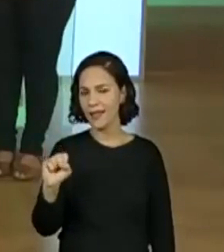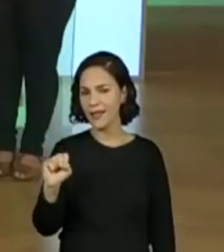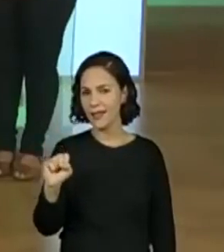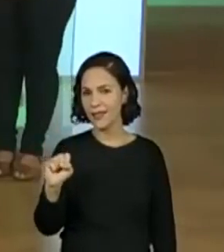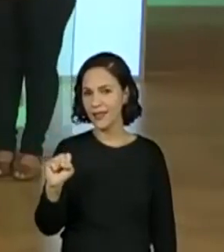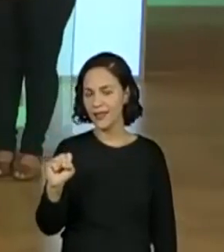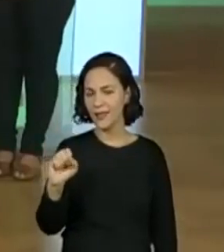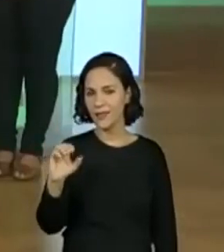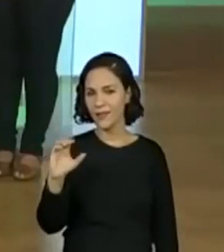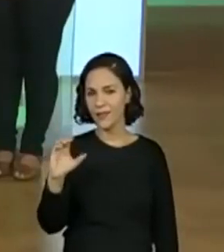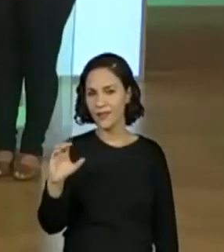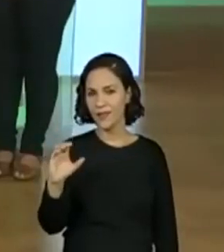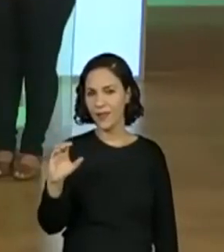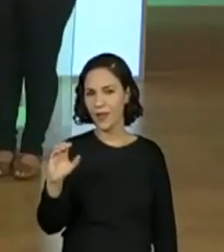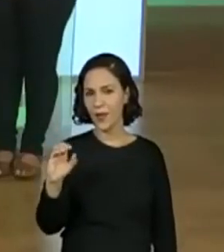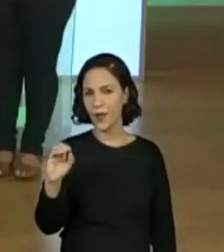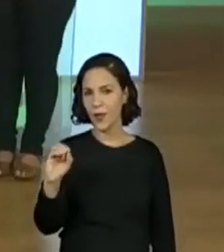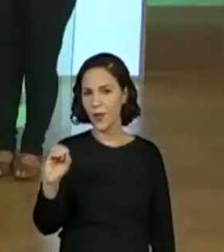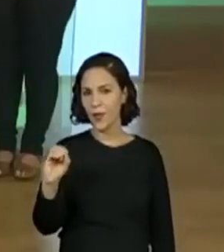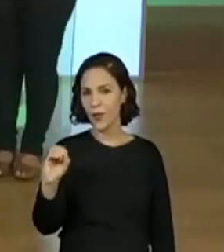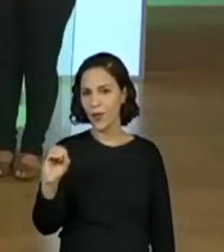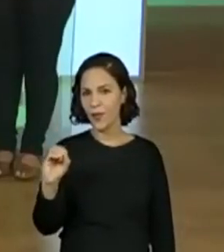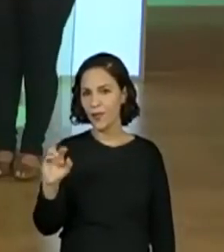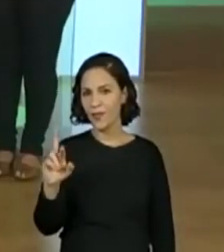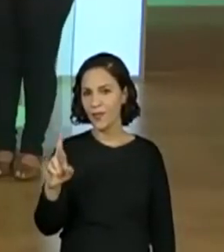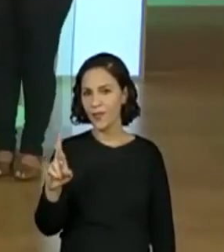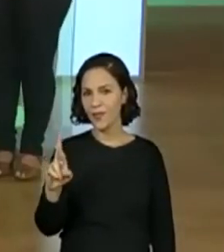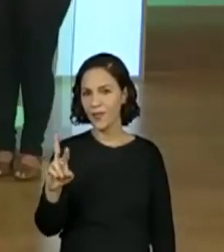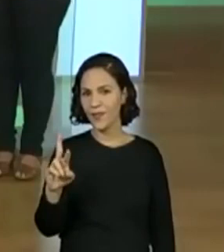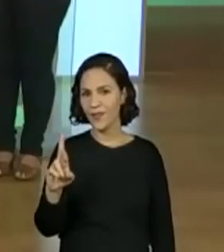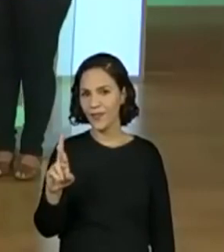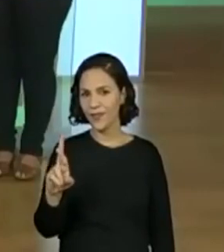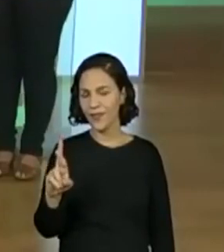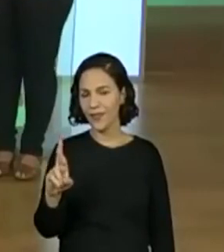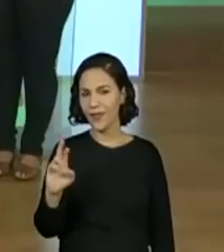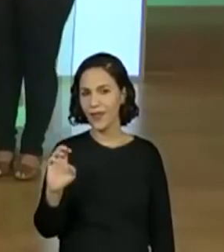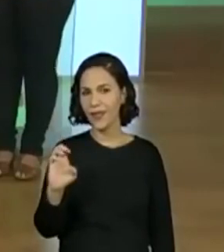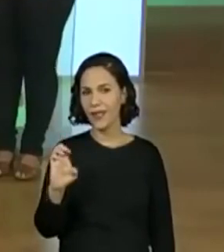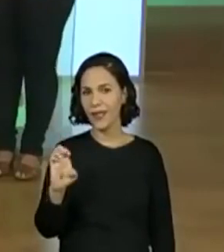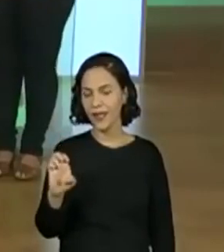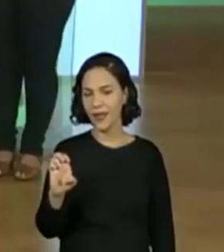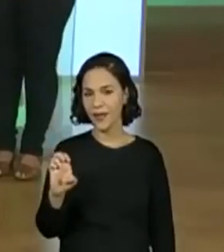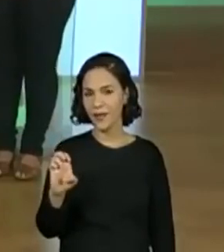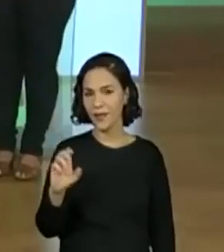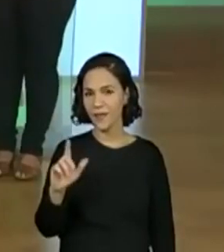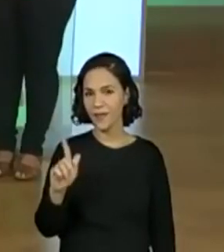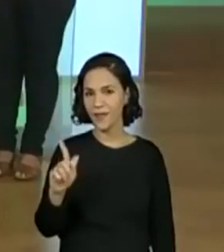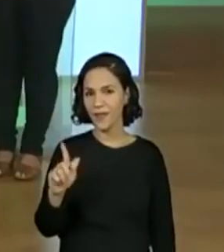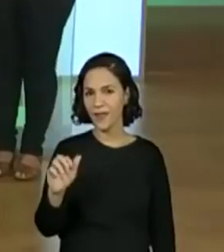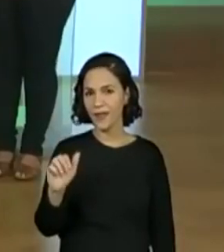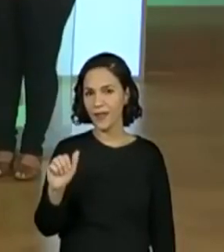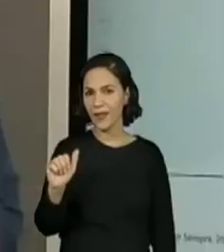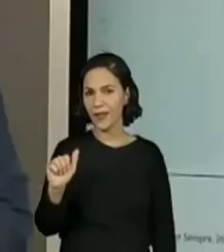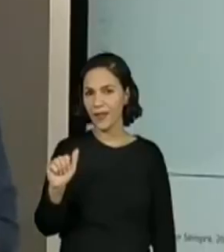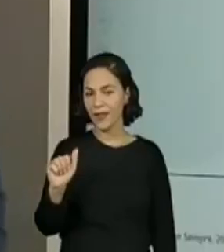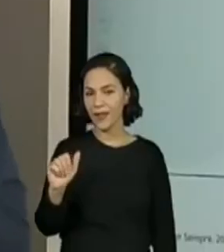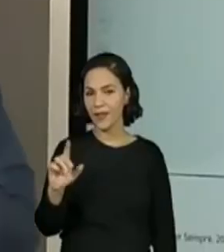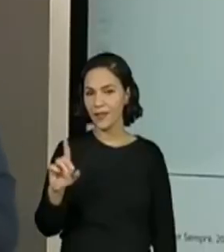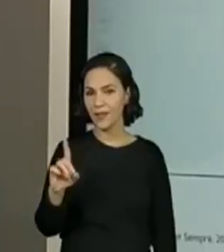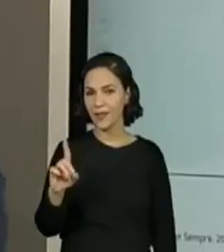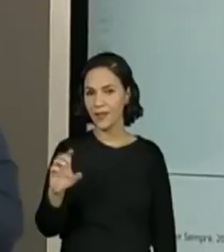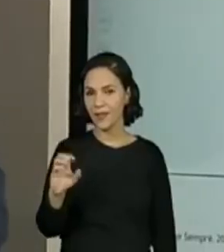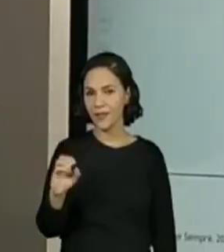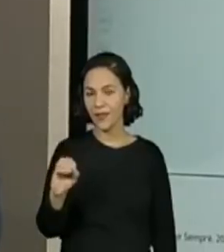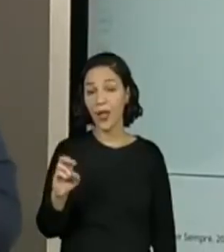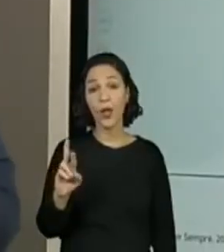escola, escorregador, ajuda. E também a gente tem, ó, escorregador, a gente usa a letra E? Sim. Vocês usam a letra